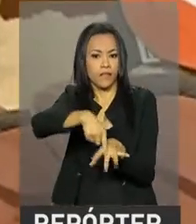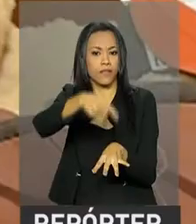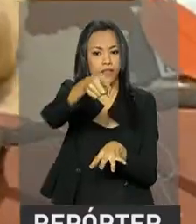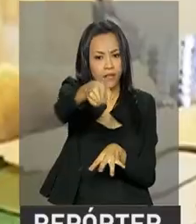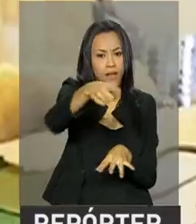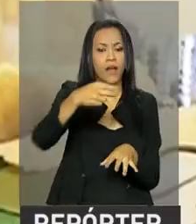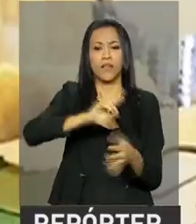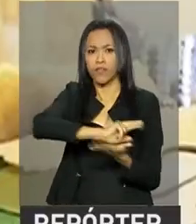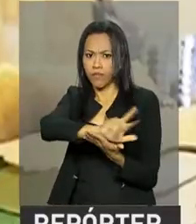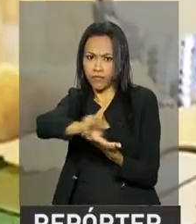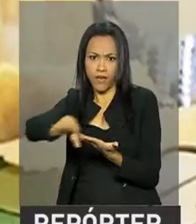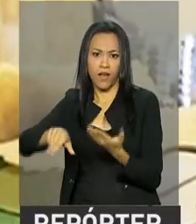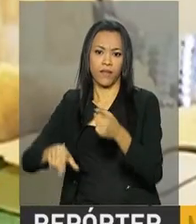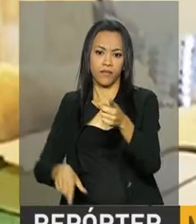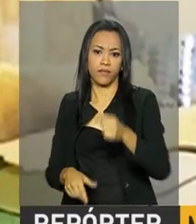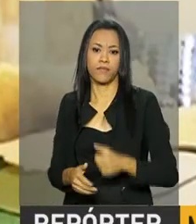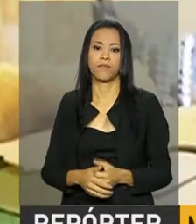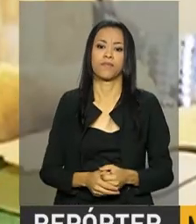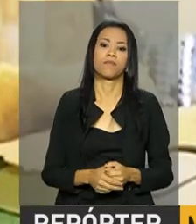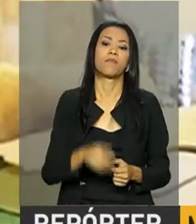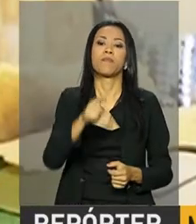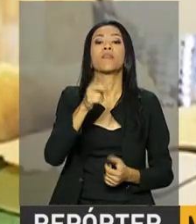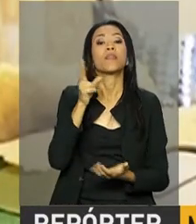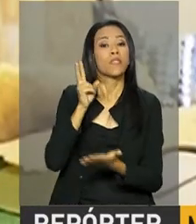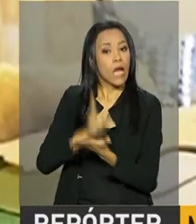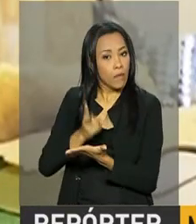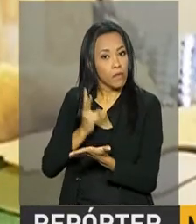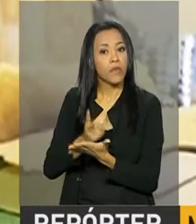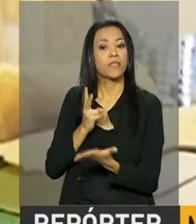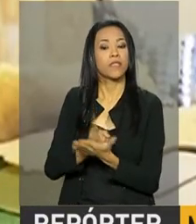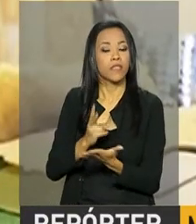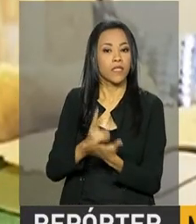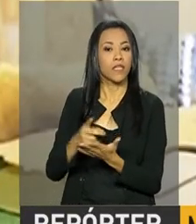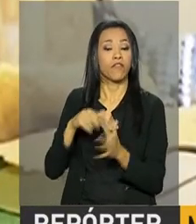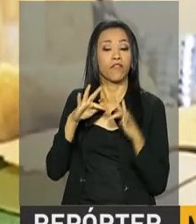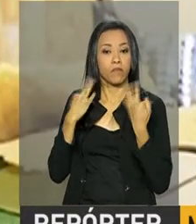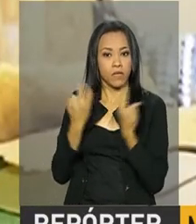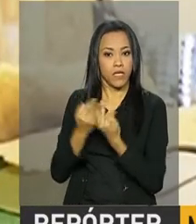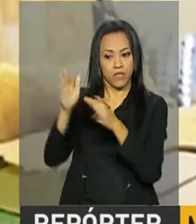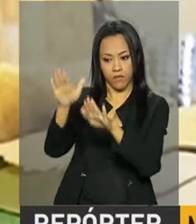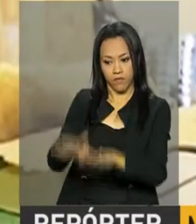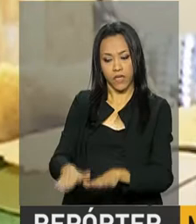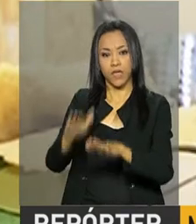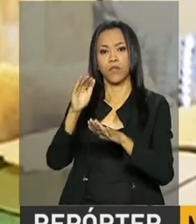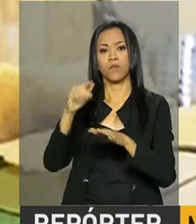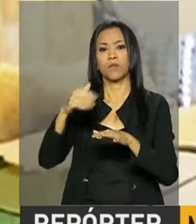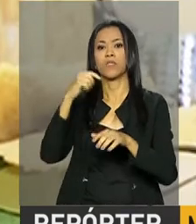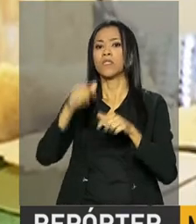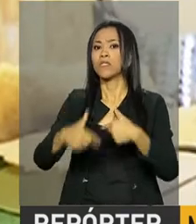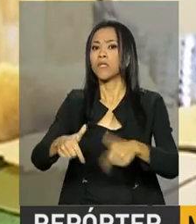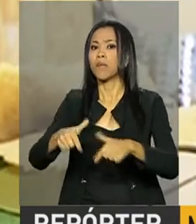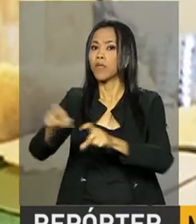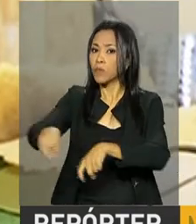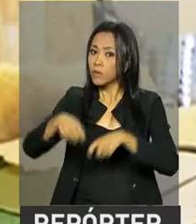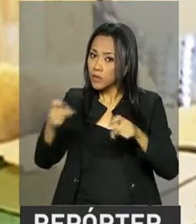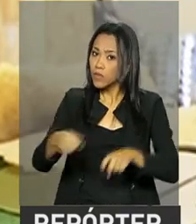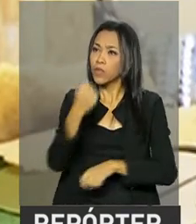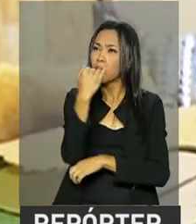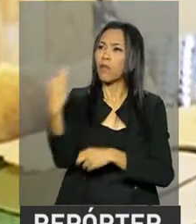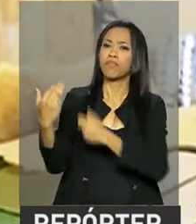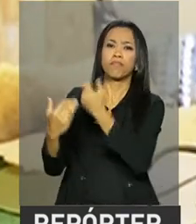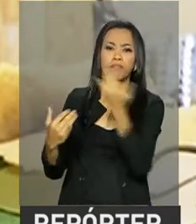da seringueira. É possível manter as nossas famílias na floresta, ter uma vida digna, poder